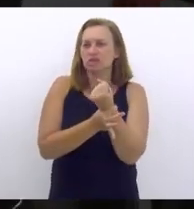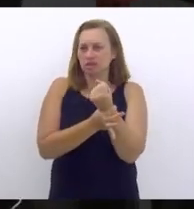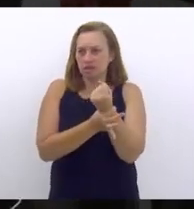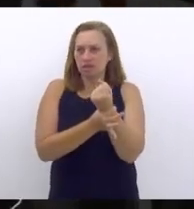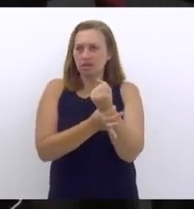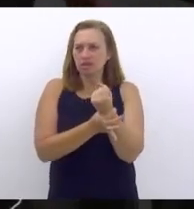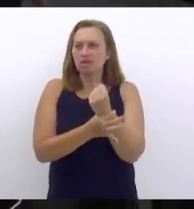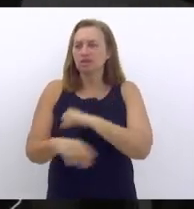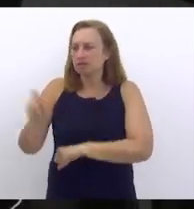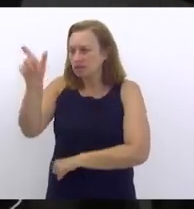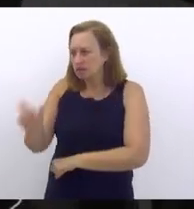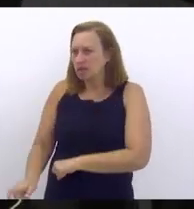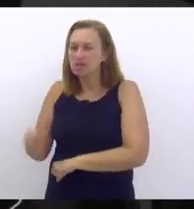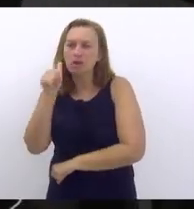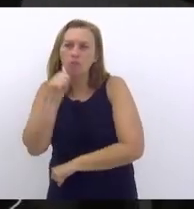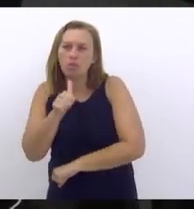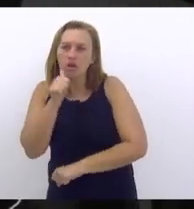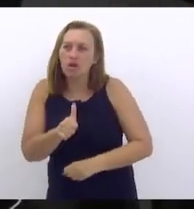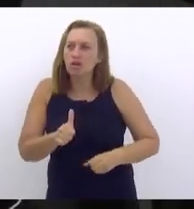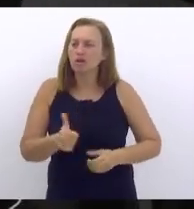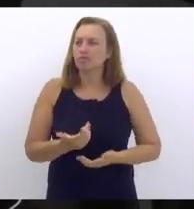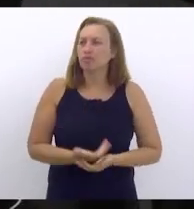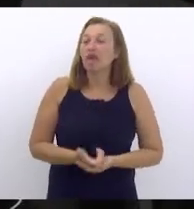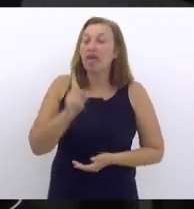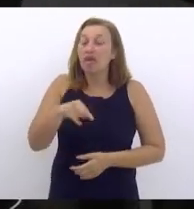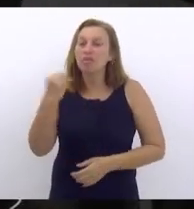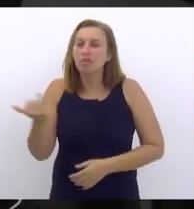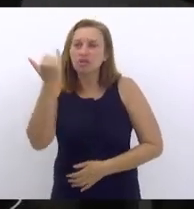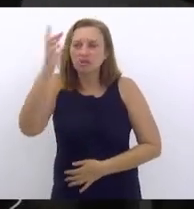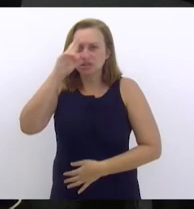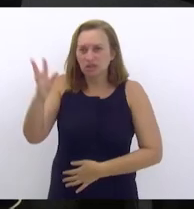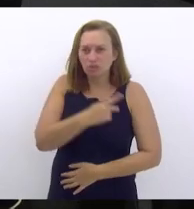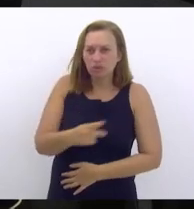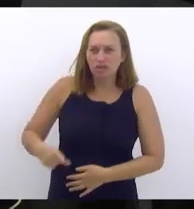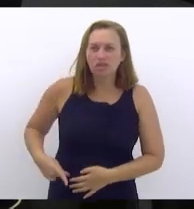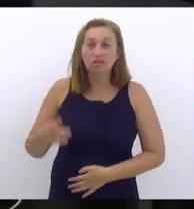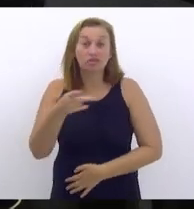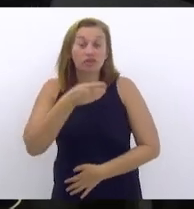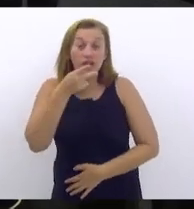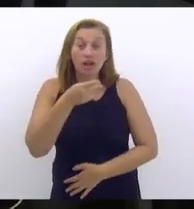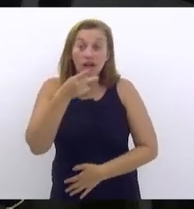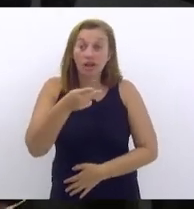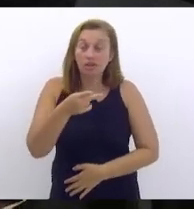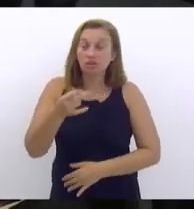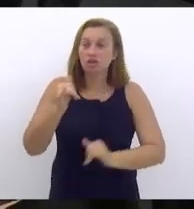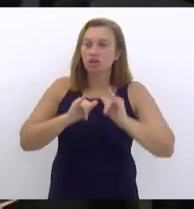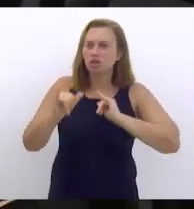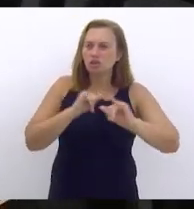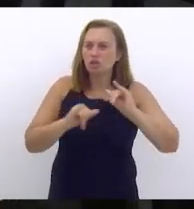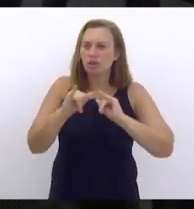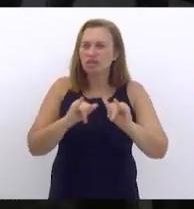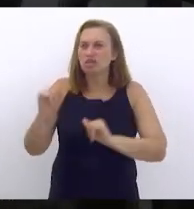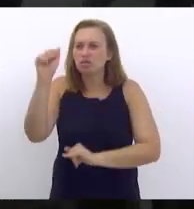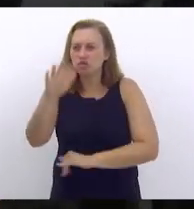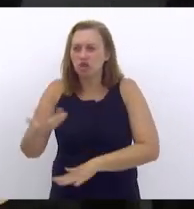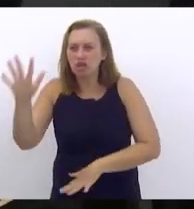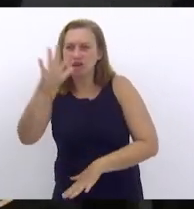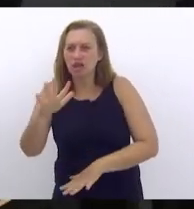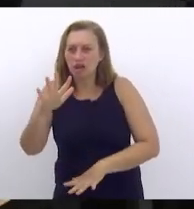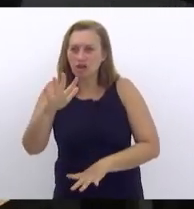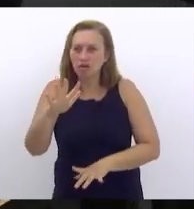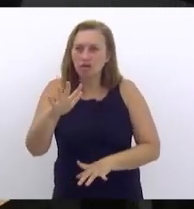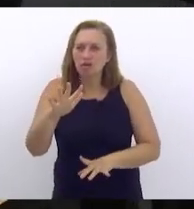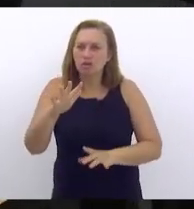segurança dessa mulher. É importante dizer, senhor presidente, que dados do Departamento Geral de Atendimento à Mulher